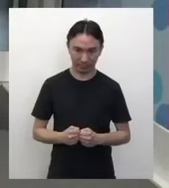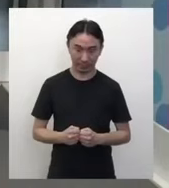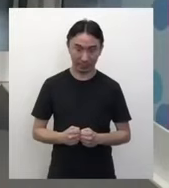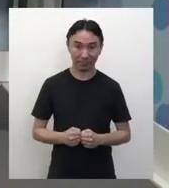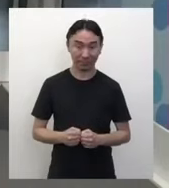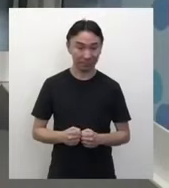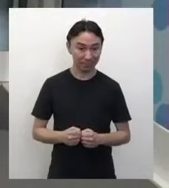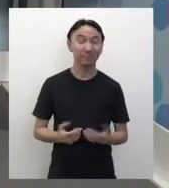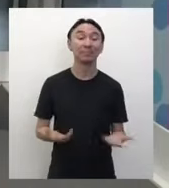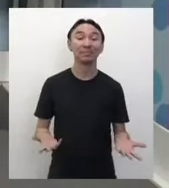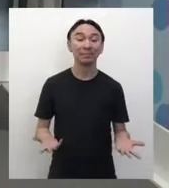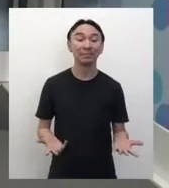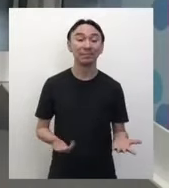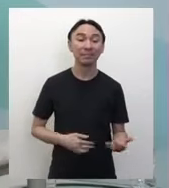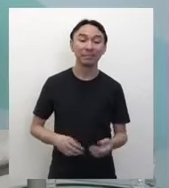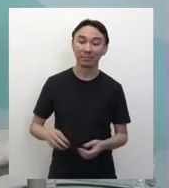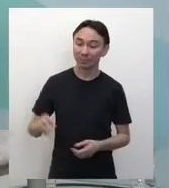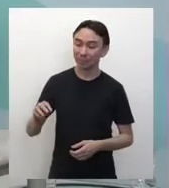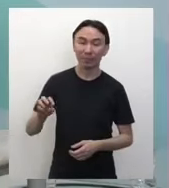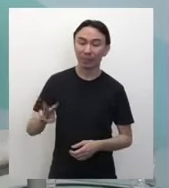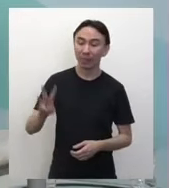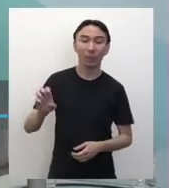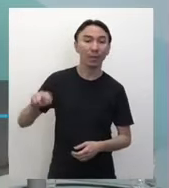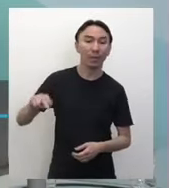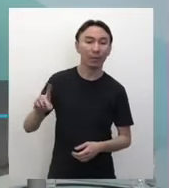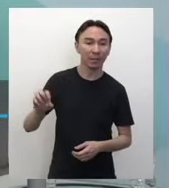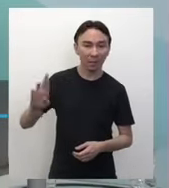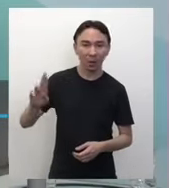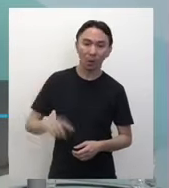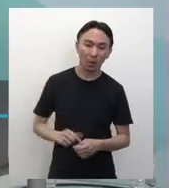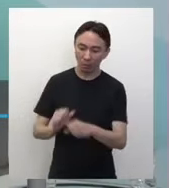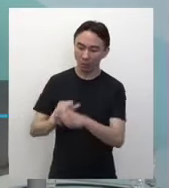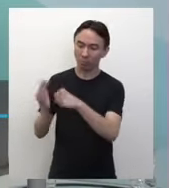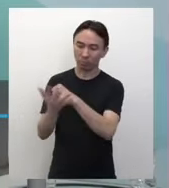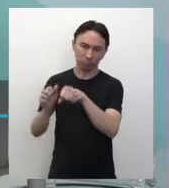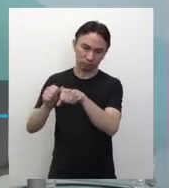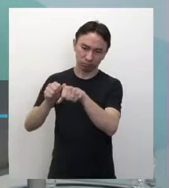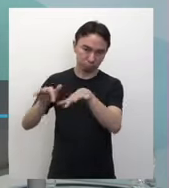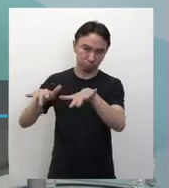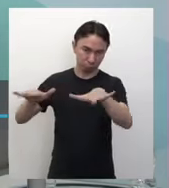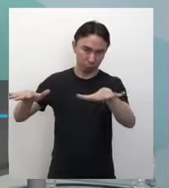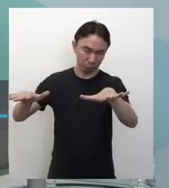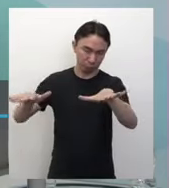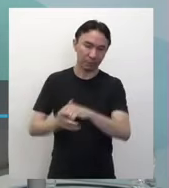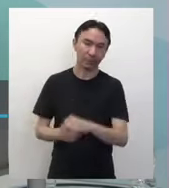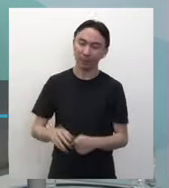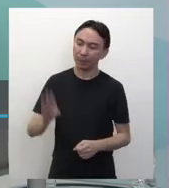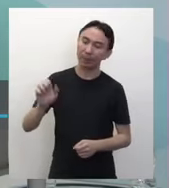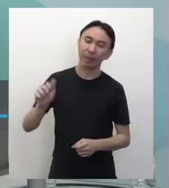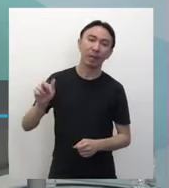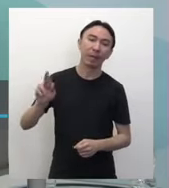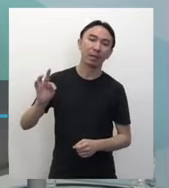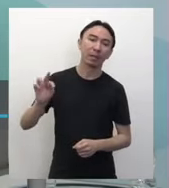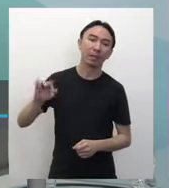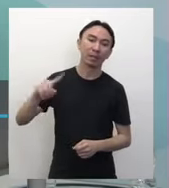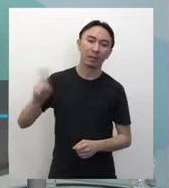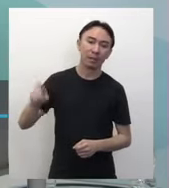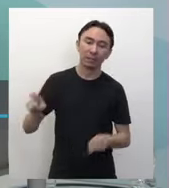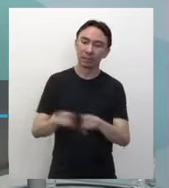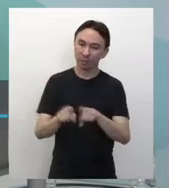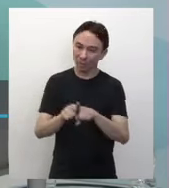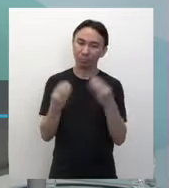Vamos lá. Andréia. O Ender da ProSandra colocou pandemia. A Beatriz da ProSandra também colocou